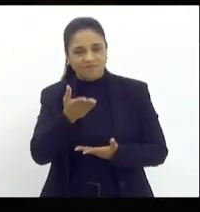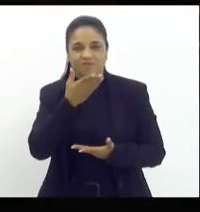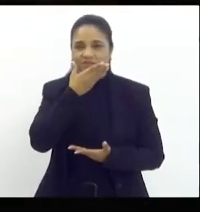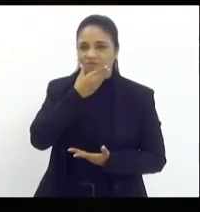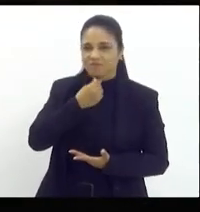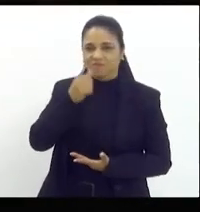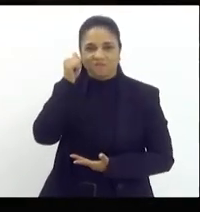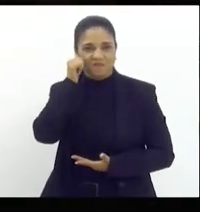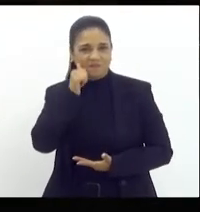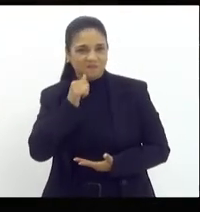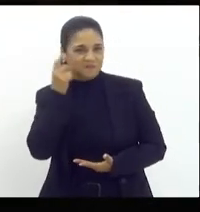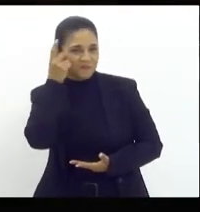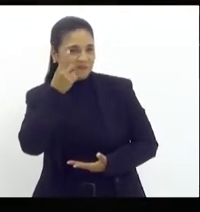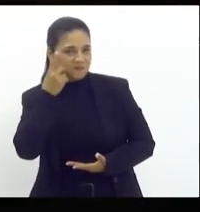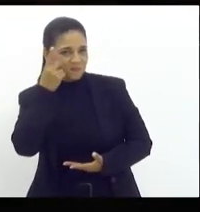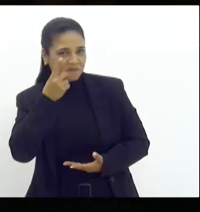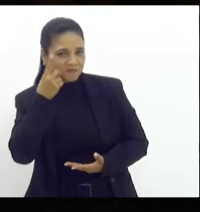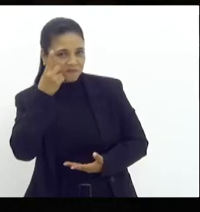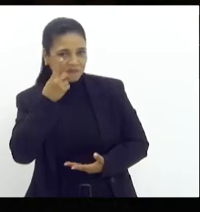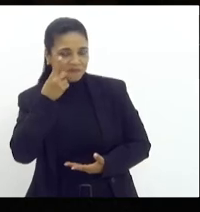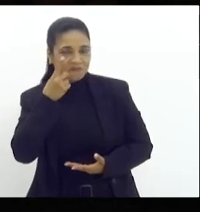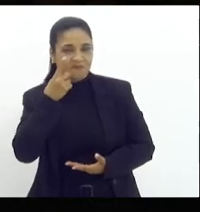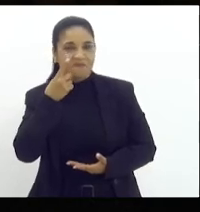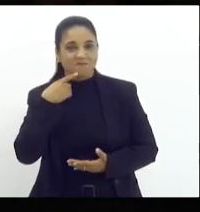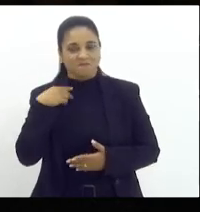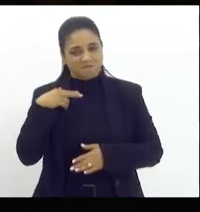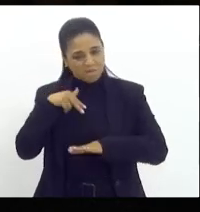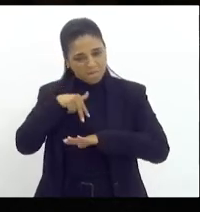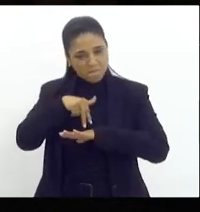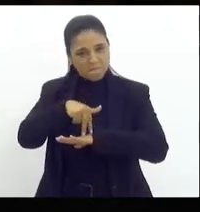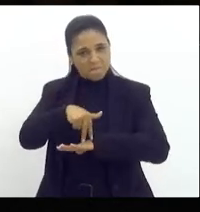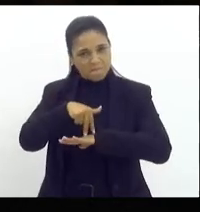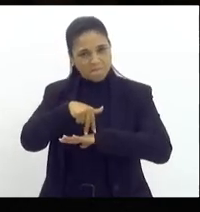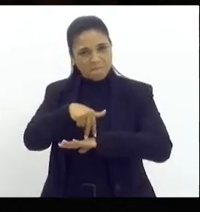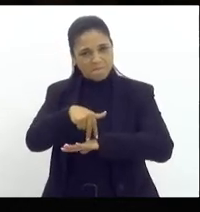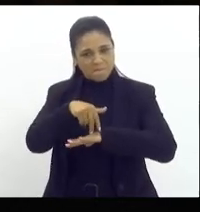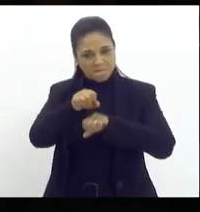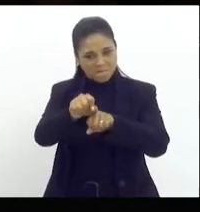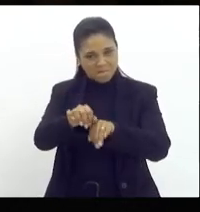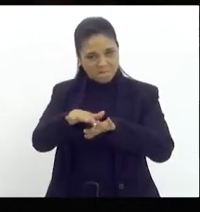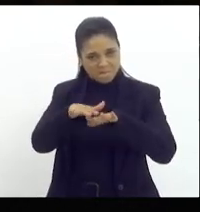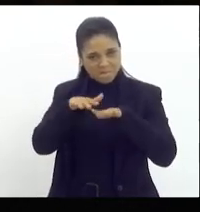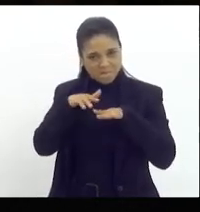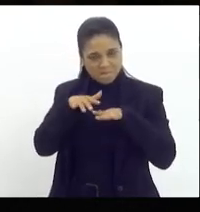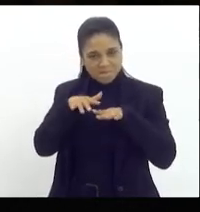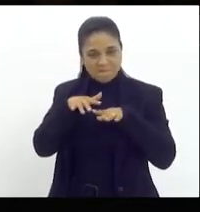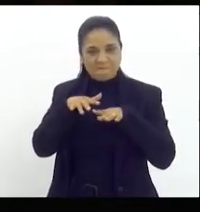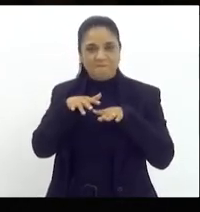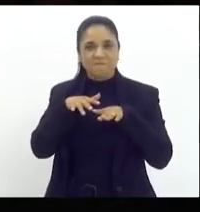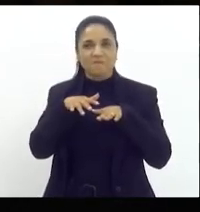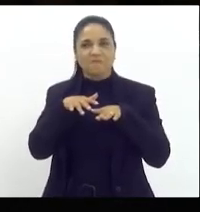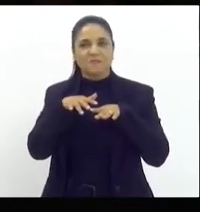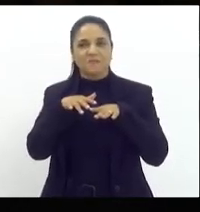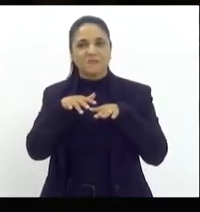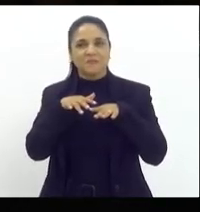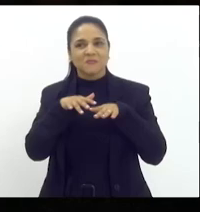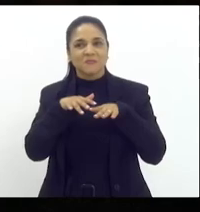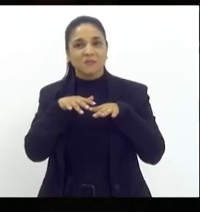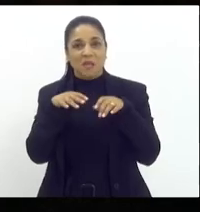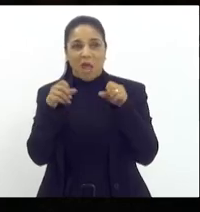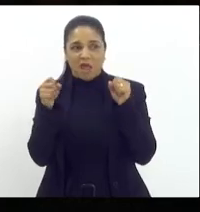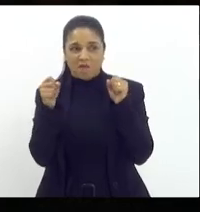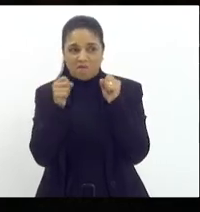deputados que ainda resistem aqui em plenário Apesar desse